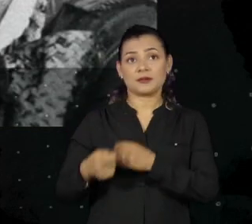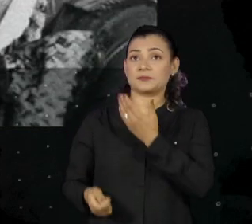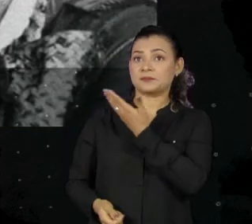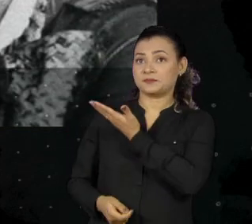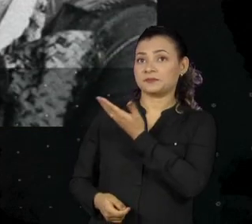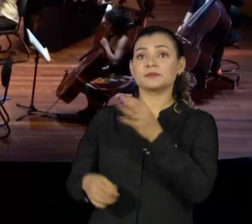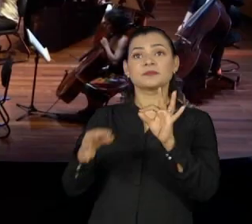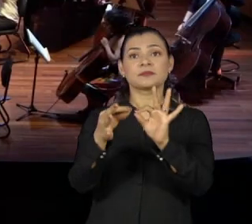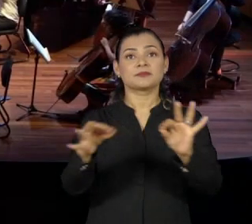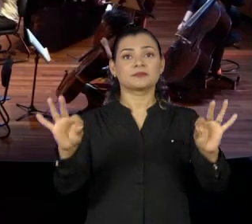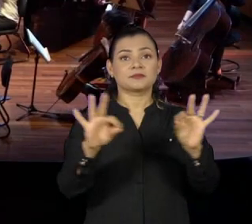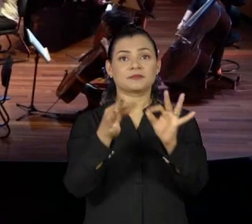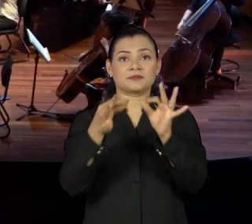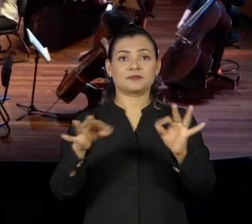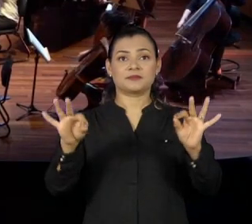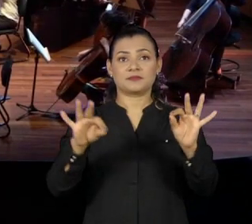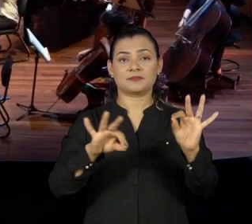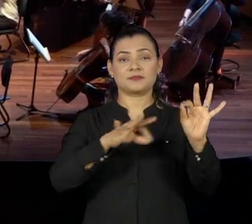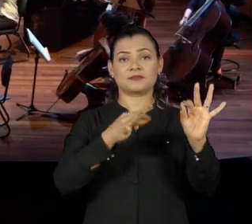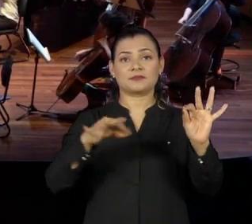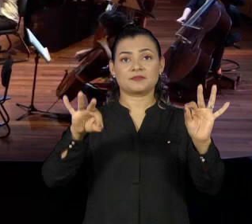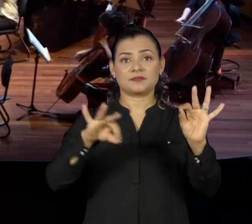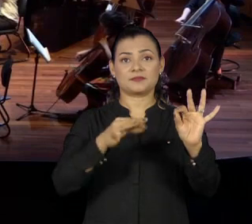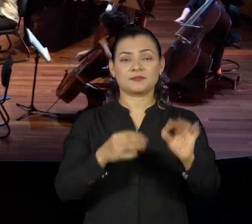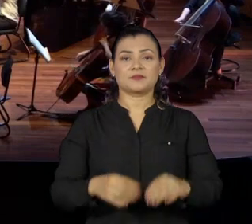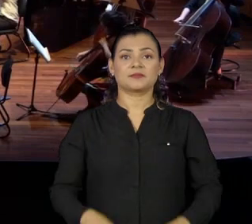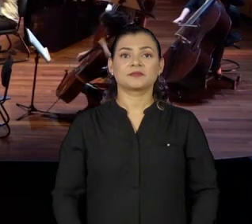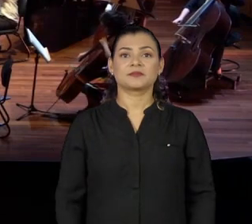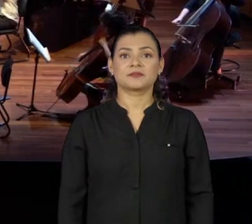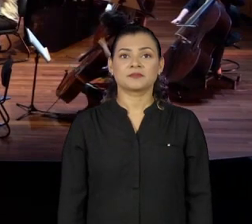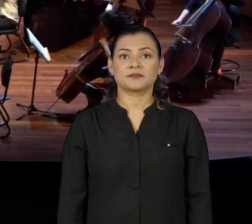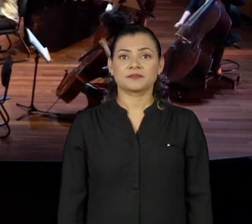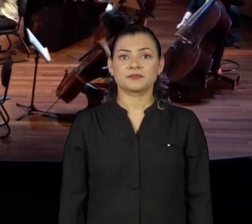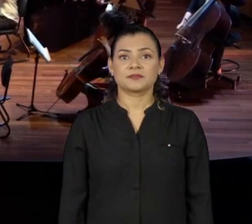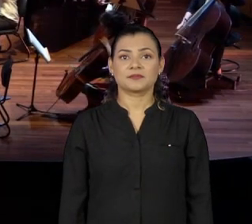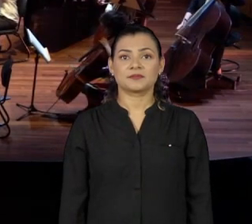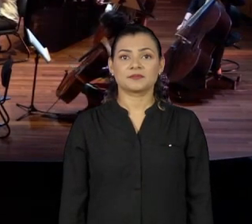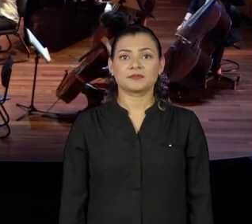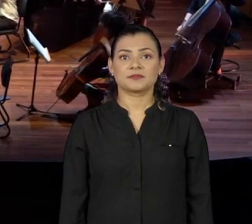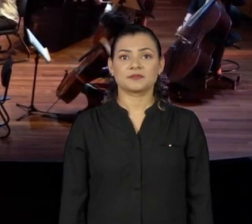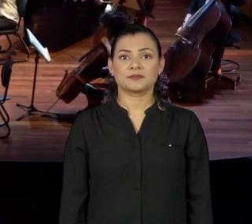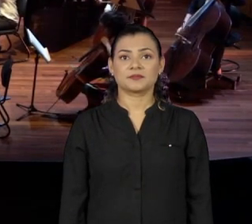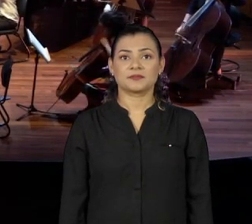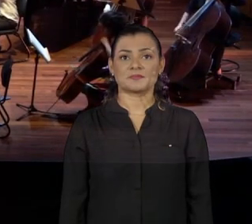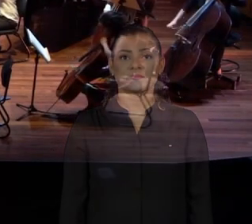música clássica.